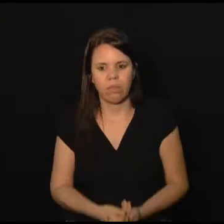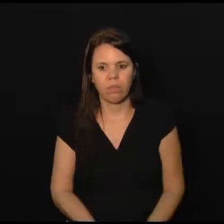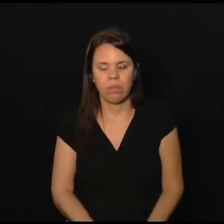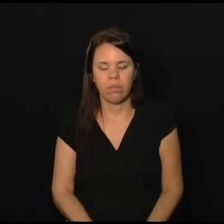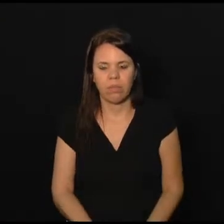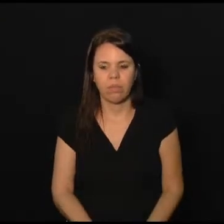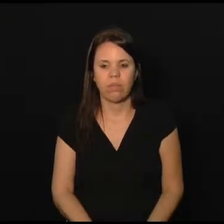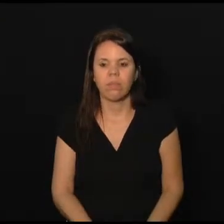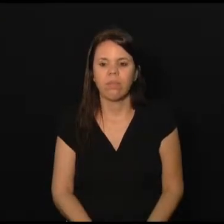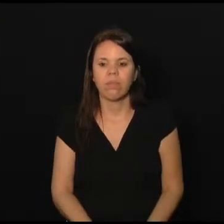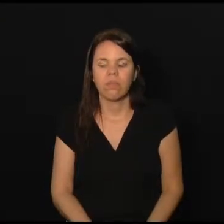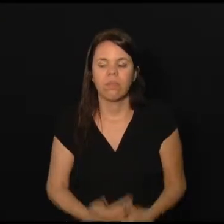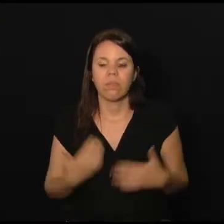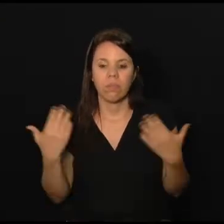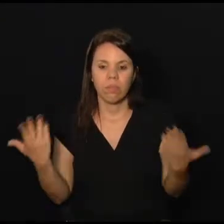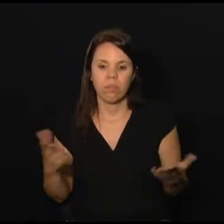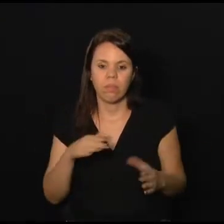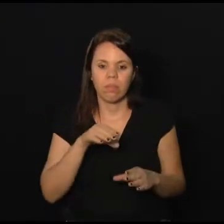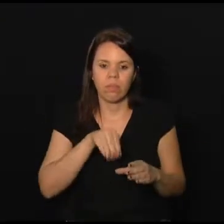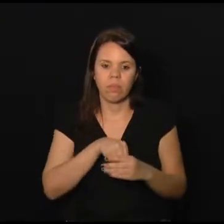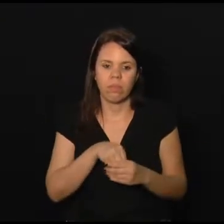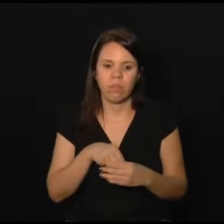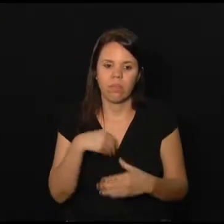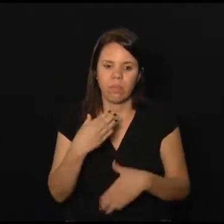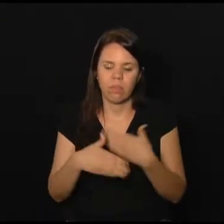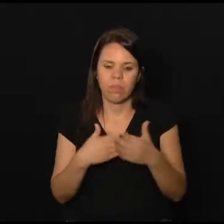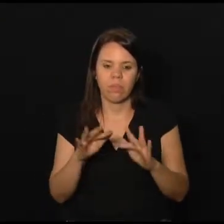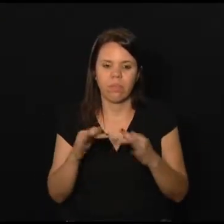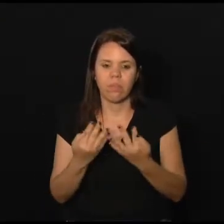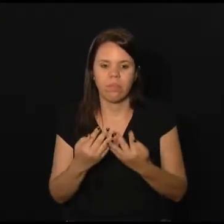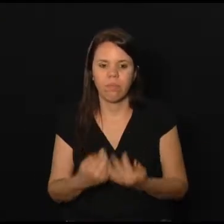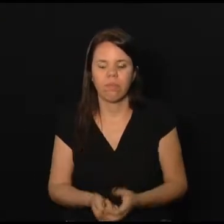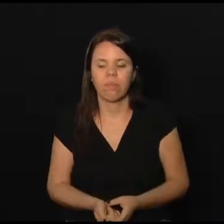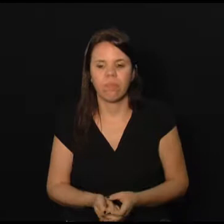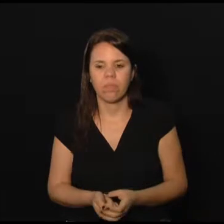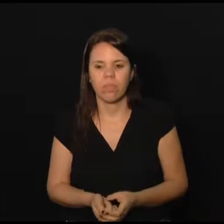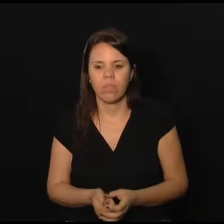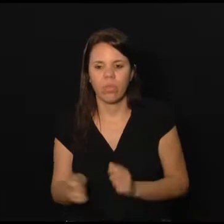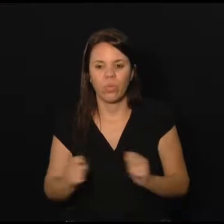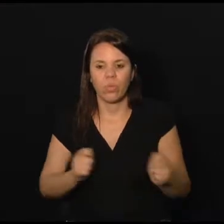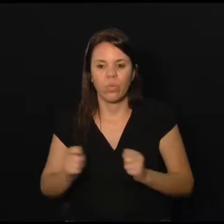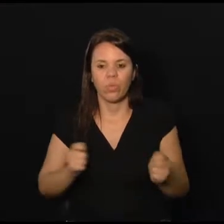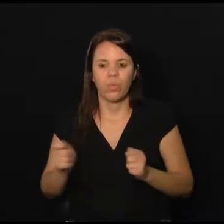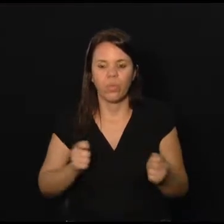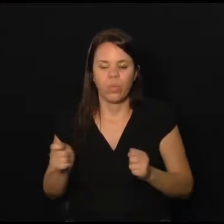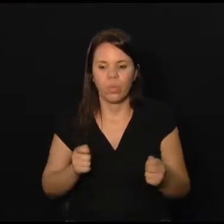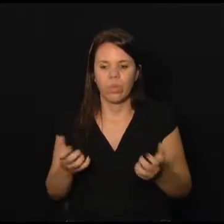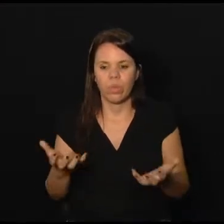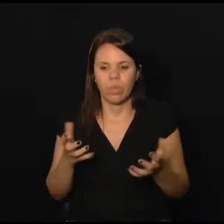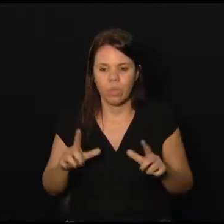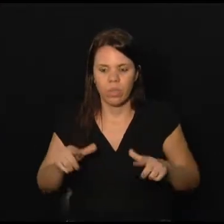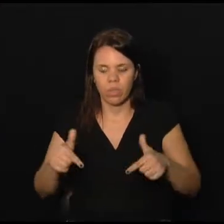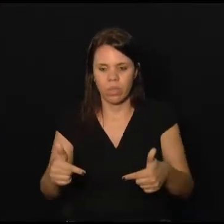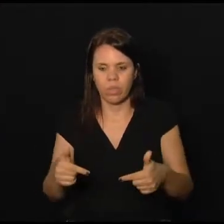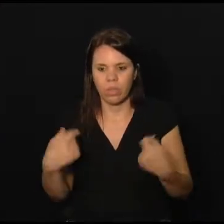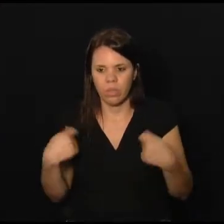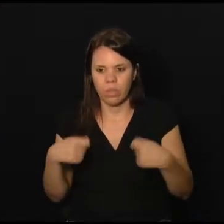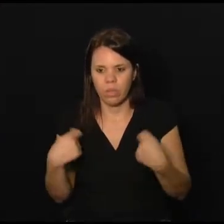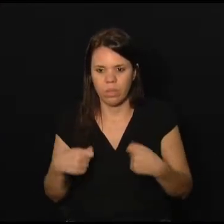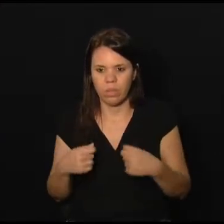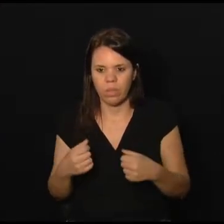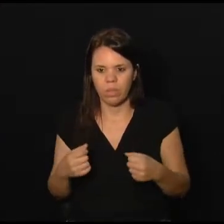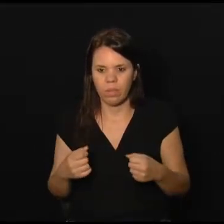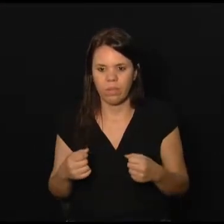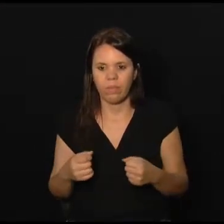isso. Então, entra no processo, a família entra no processo do controle. Então, ele quer tomar a frente, ele precisa